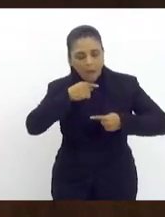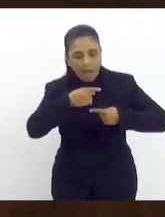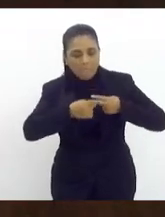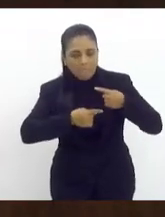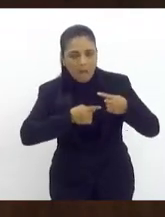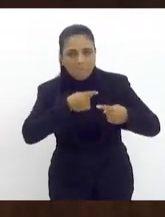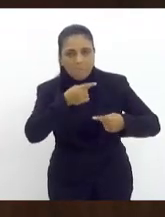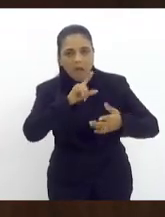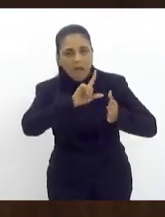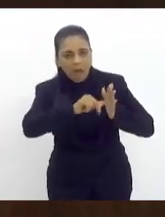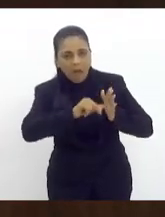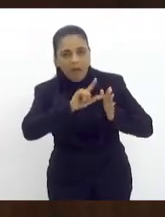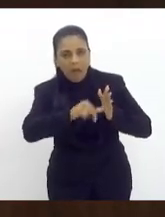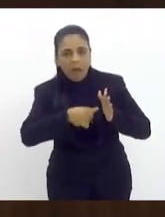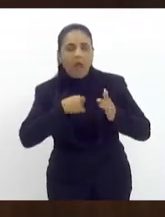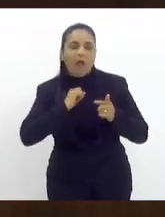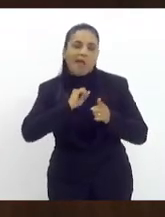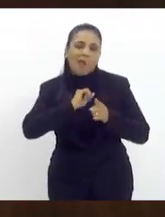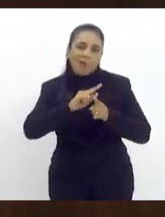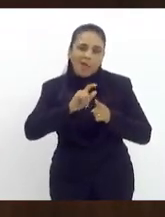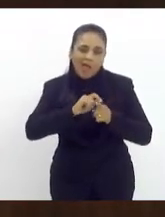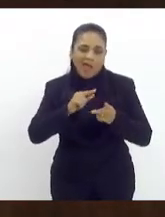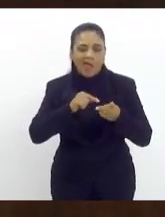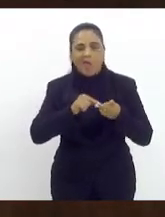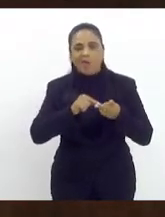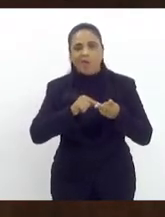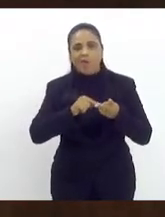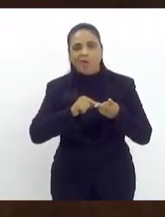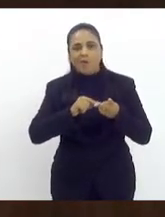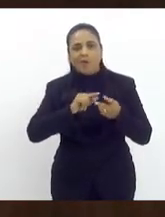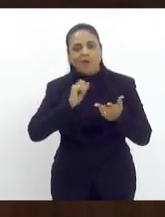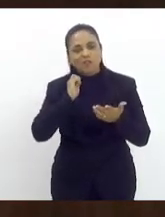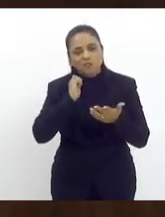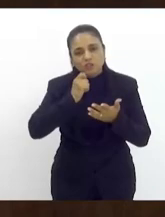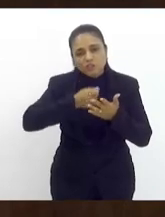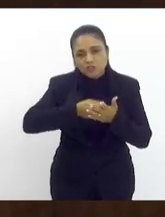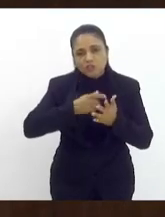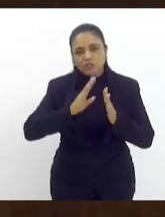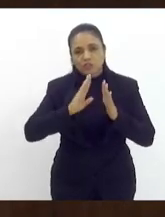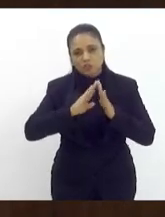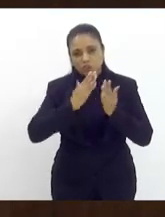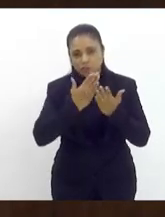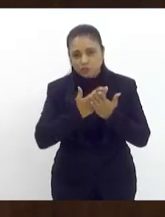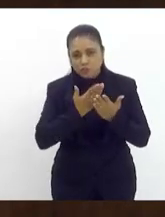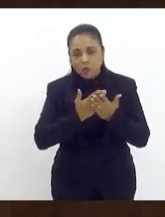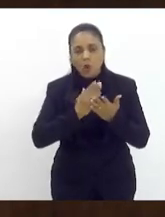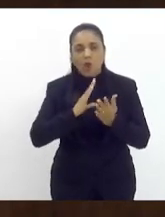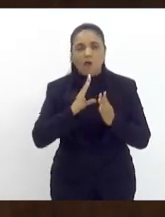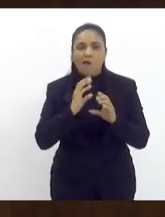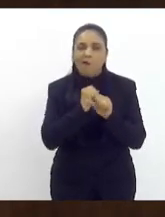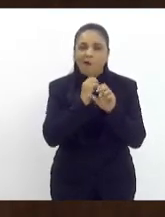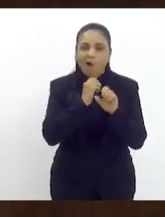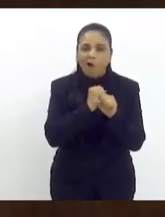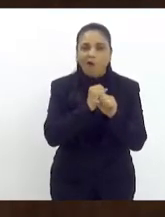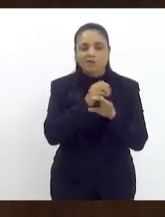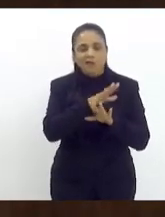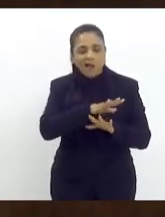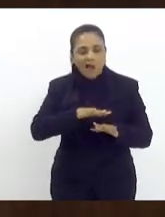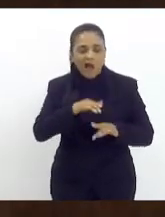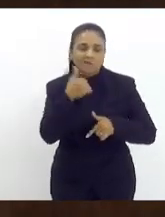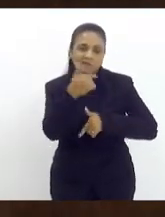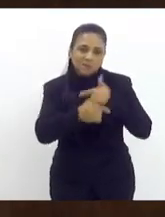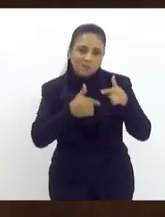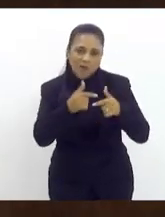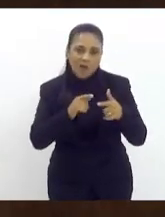porque compromete pagamento de aluguéis, compromete pagamento de escolas, de contas, área de serviço, comércio da cidade.